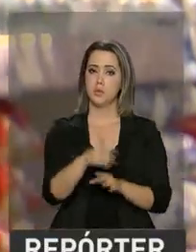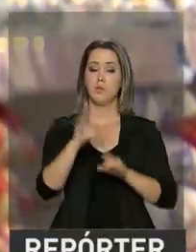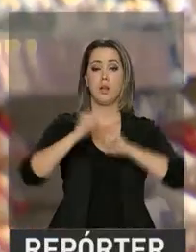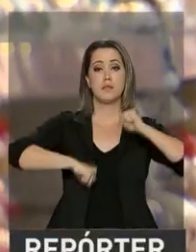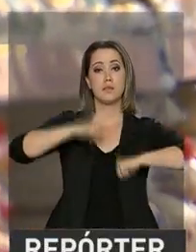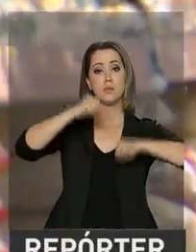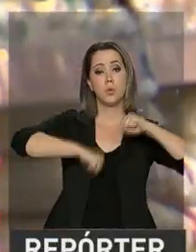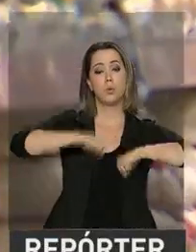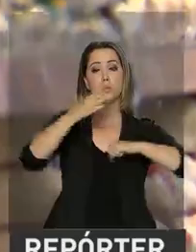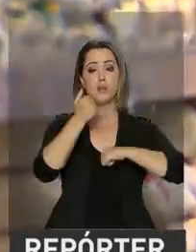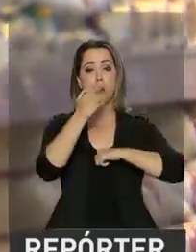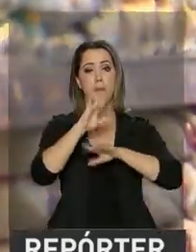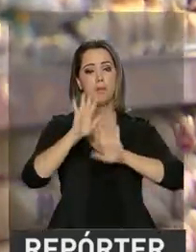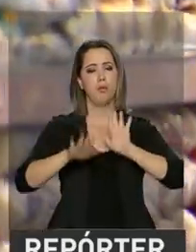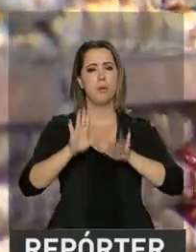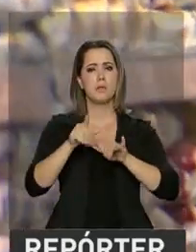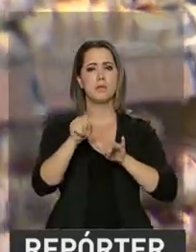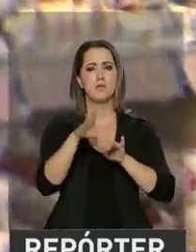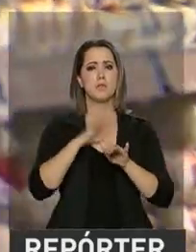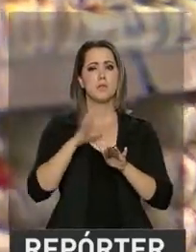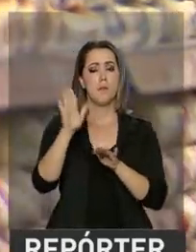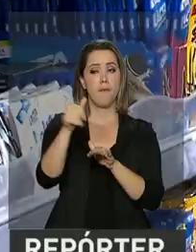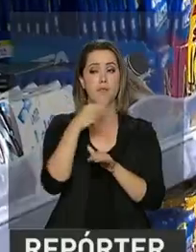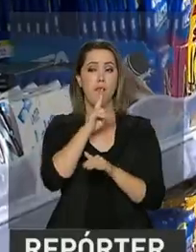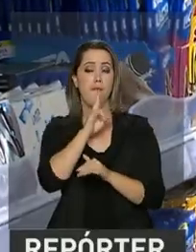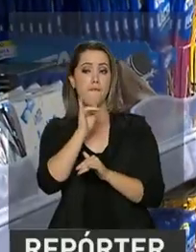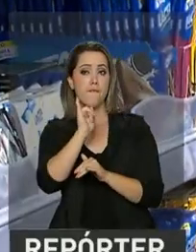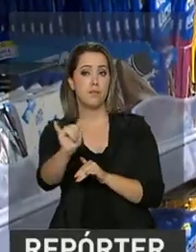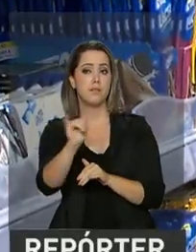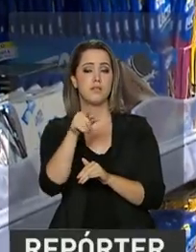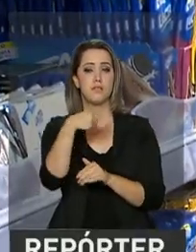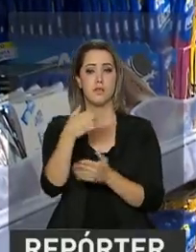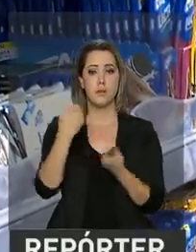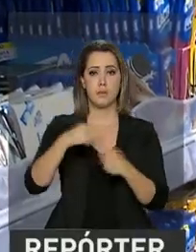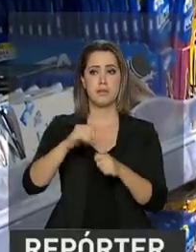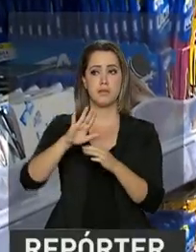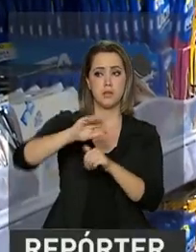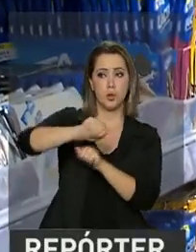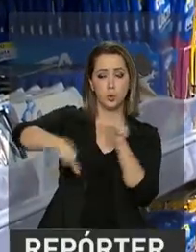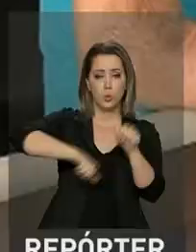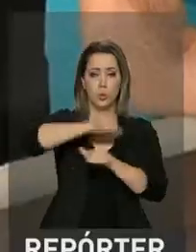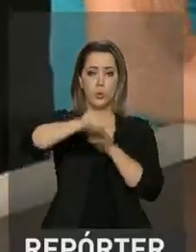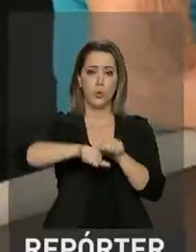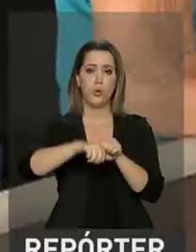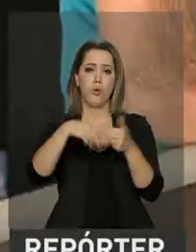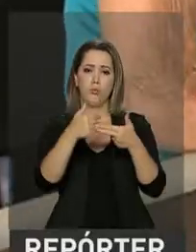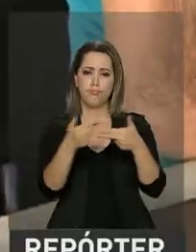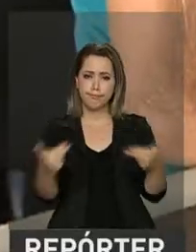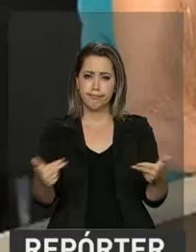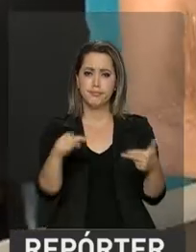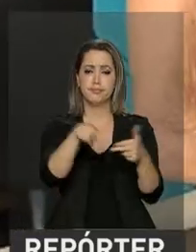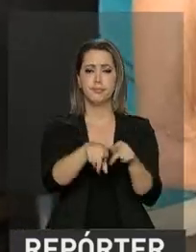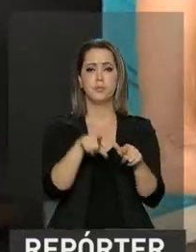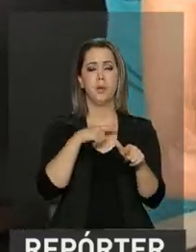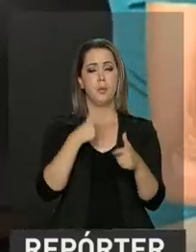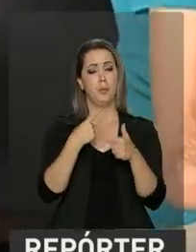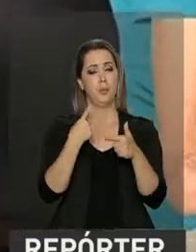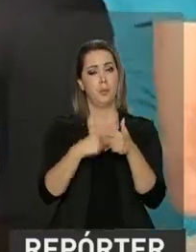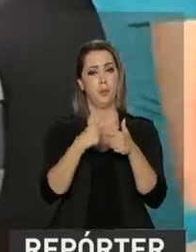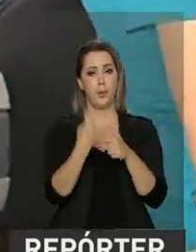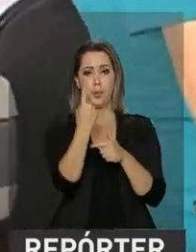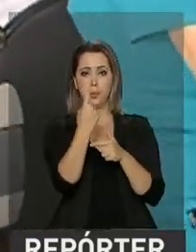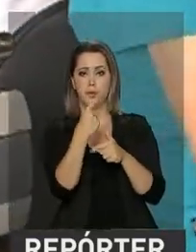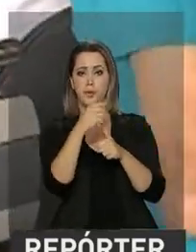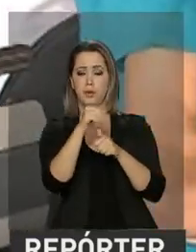de alimentos muitas vezes fazem o chamado recall, que é quando retiram de circulação um determinado produto que apresente